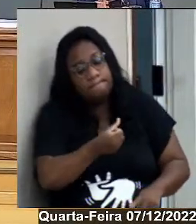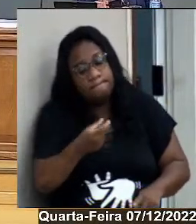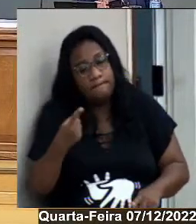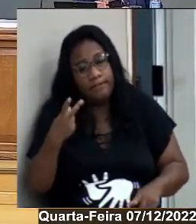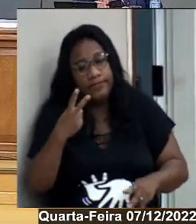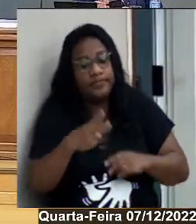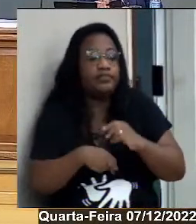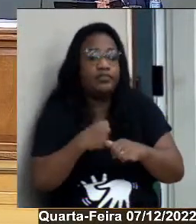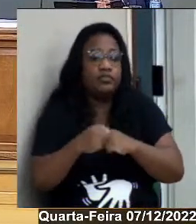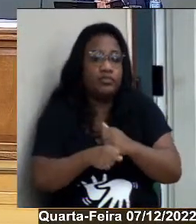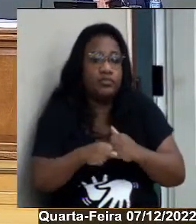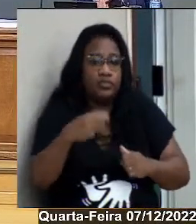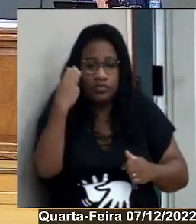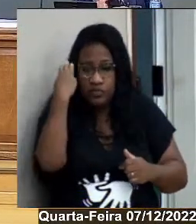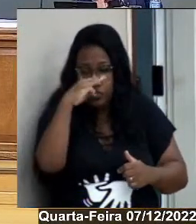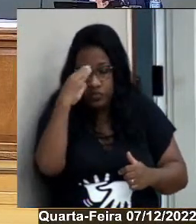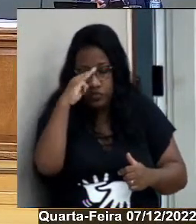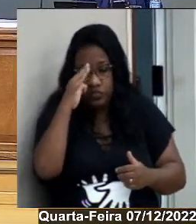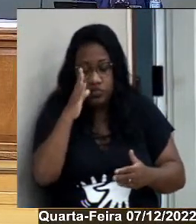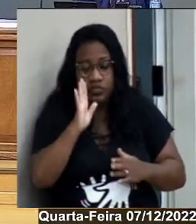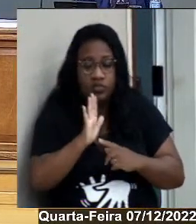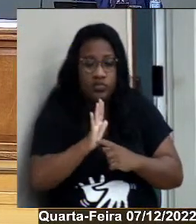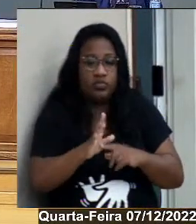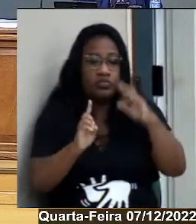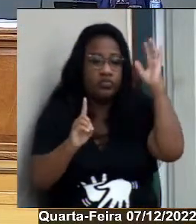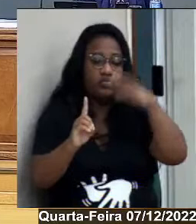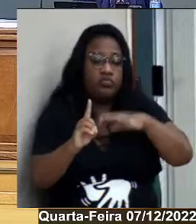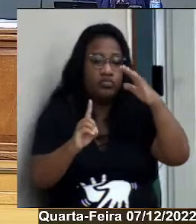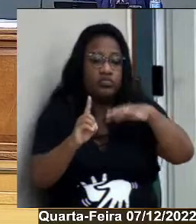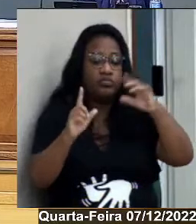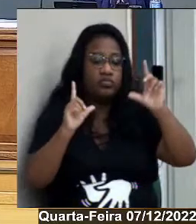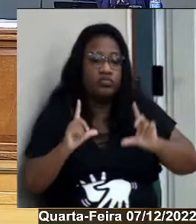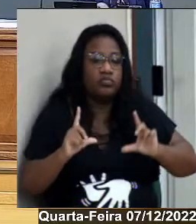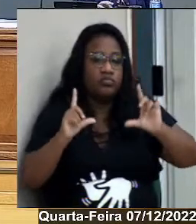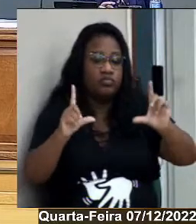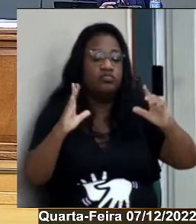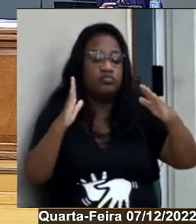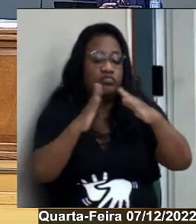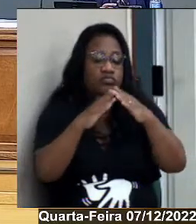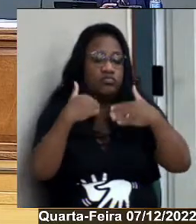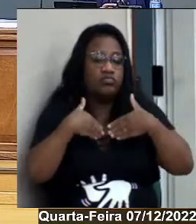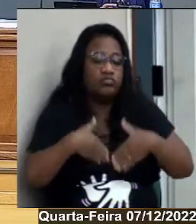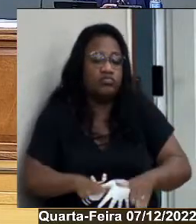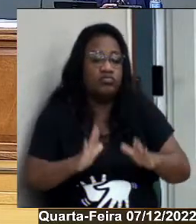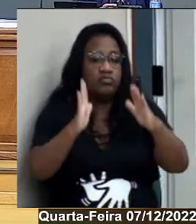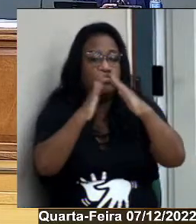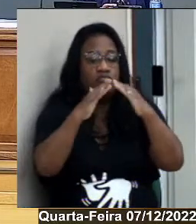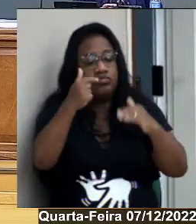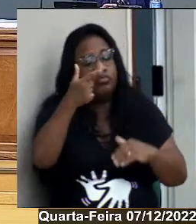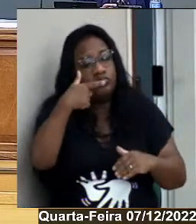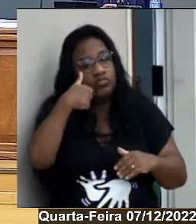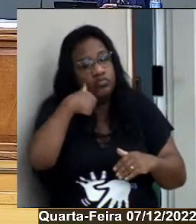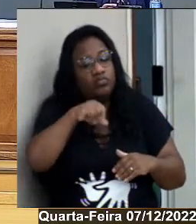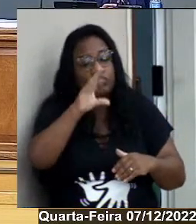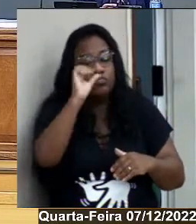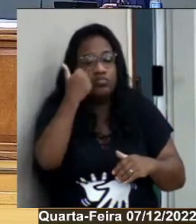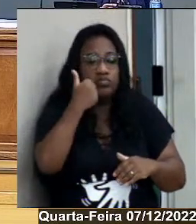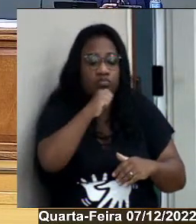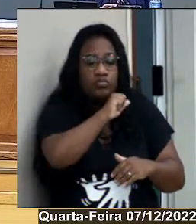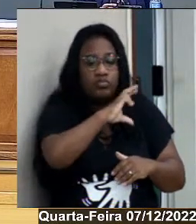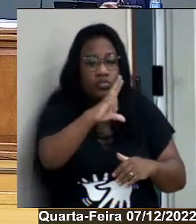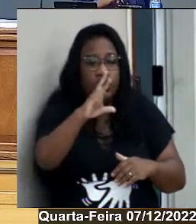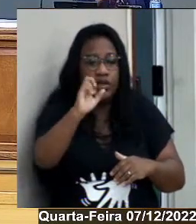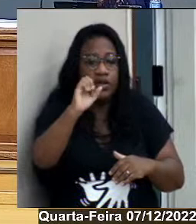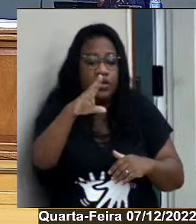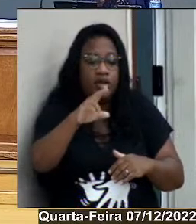número 61/2022, autoria do vereador Abel Rodrigues Arantes, dispõe sobre concessão de título de cidadão embuense à senhora